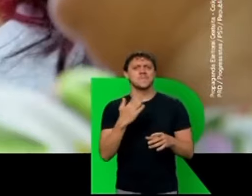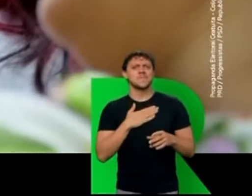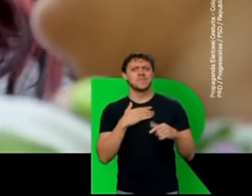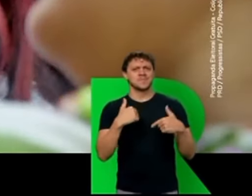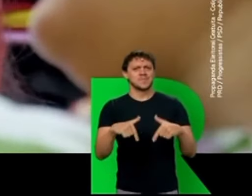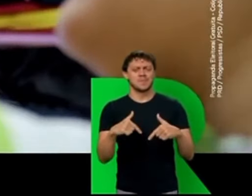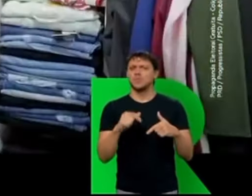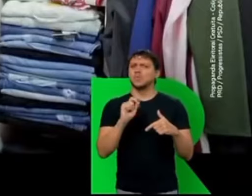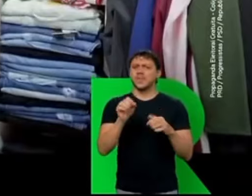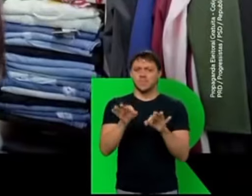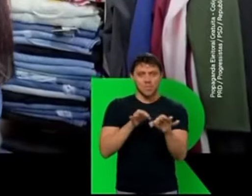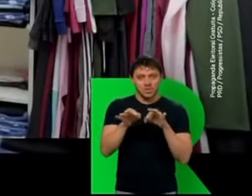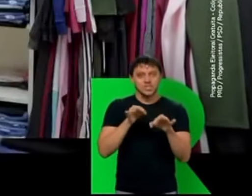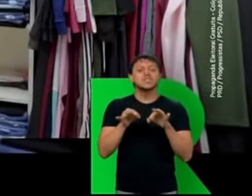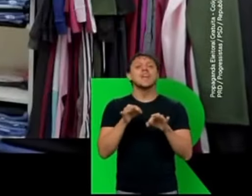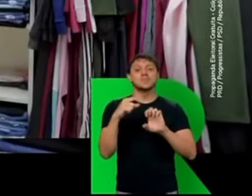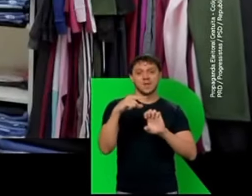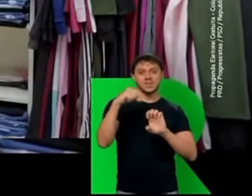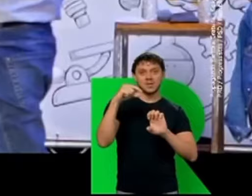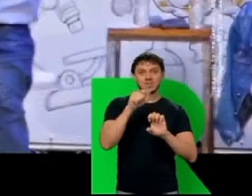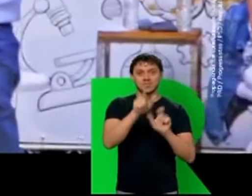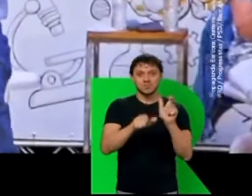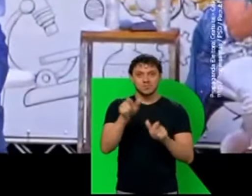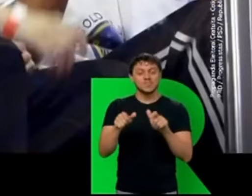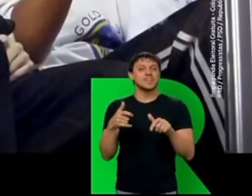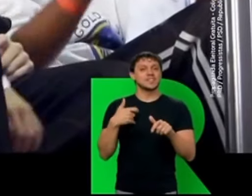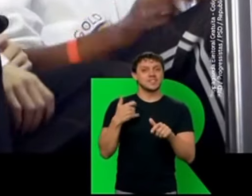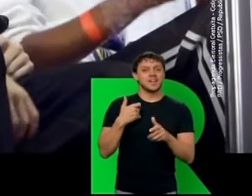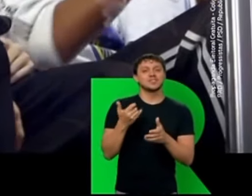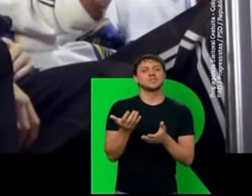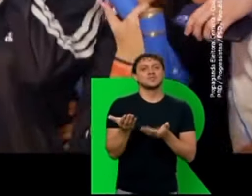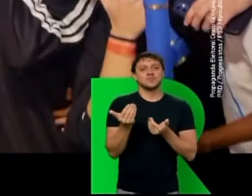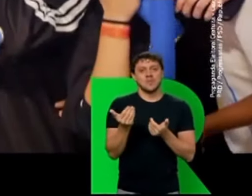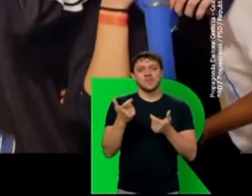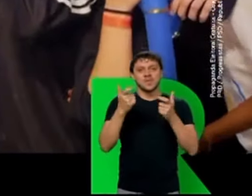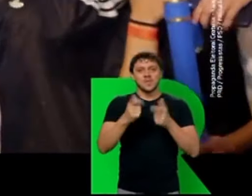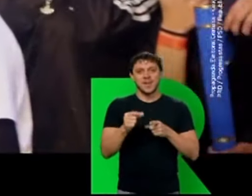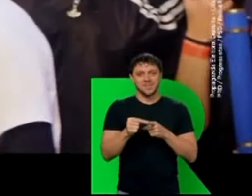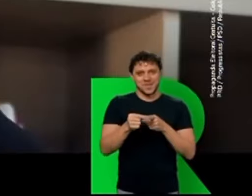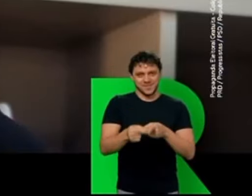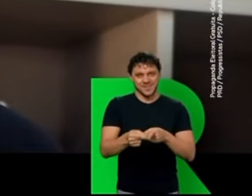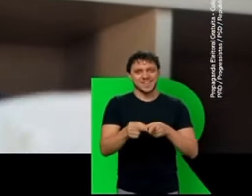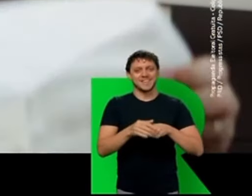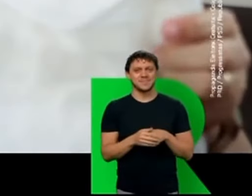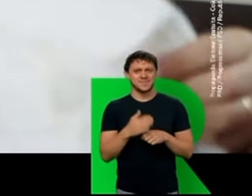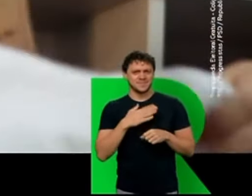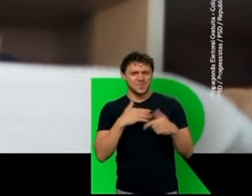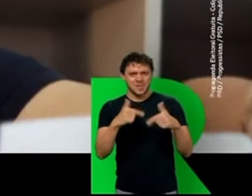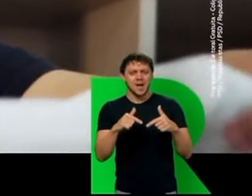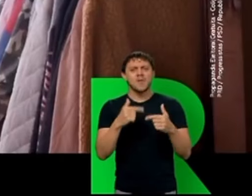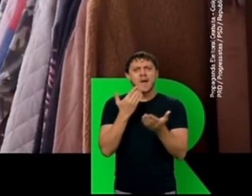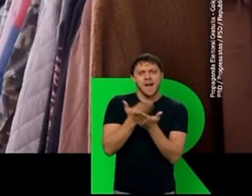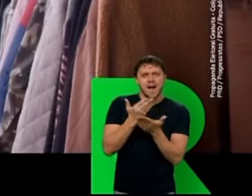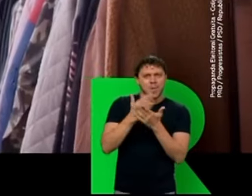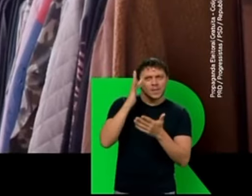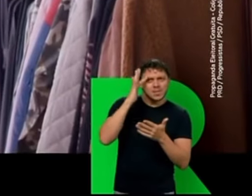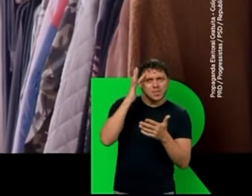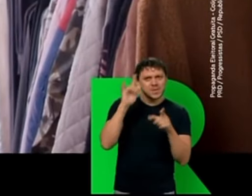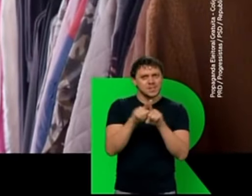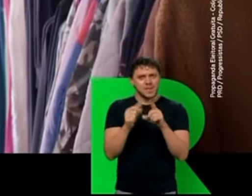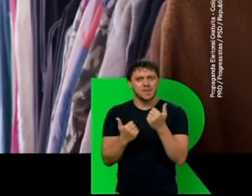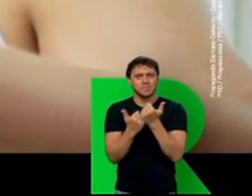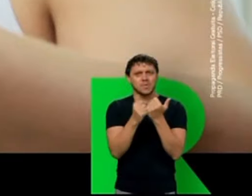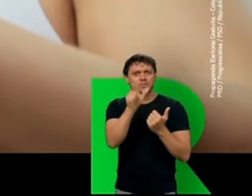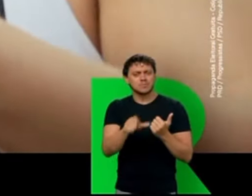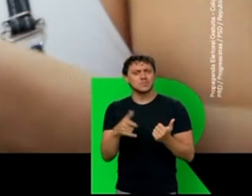Ricardo também criou o Meu Trampo, projeto de empreendedorismo para os jovens da periferia. O Meu Trampo oferece aulas teóricas